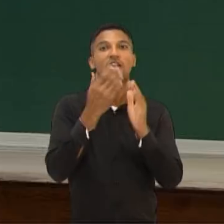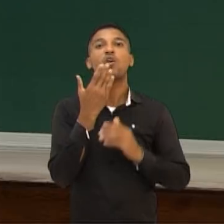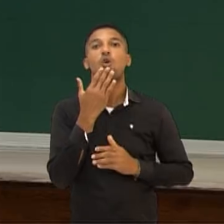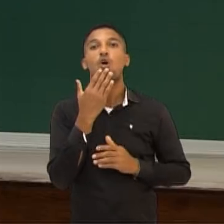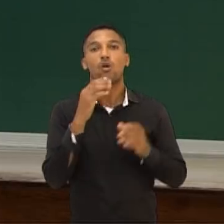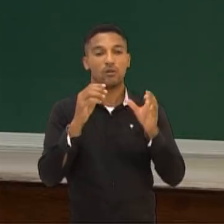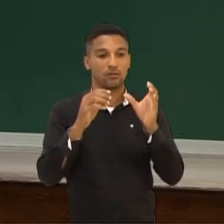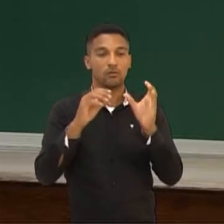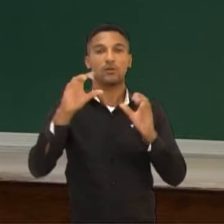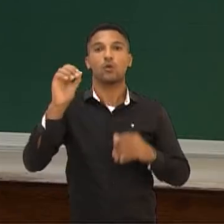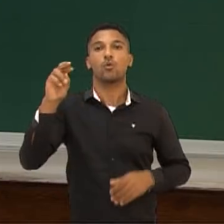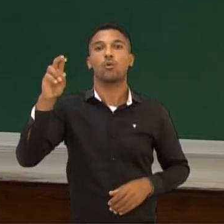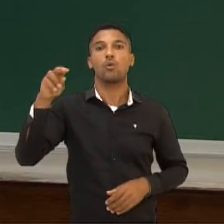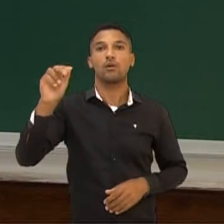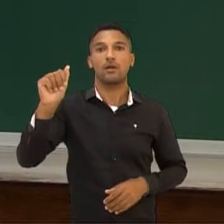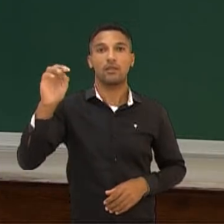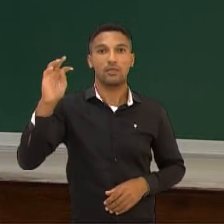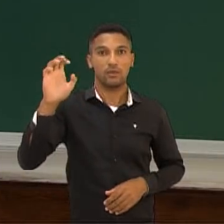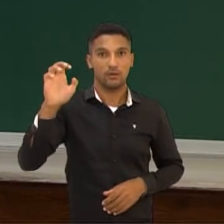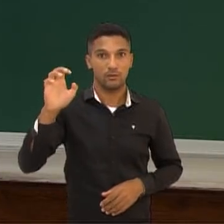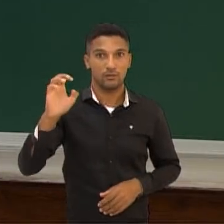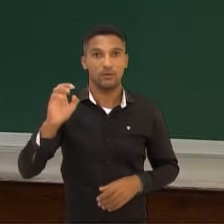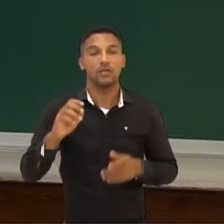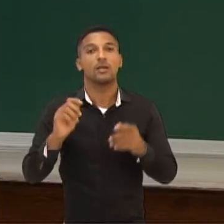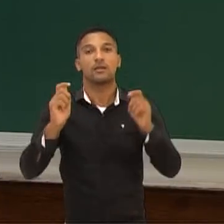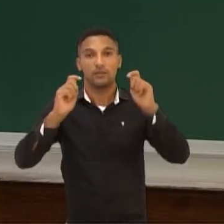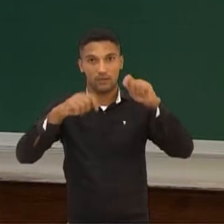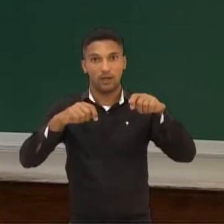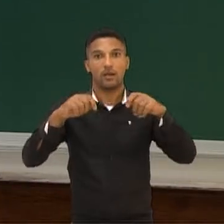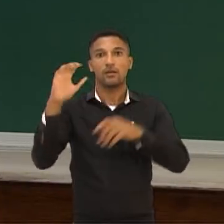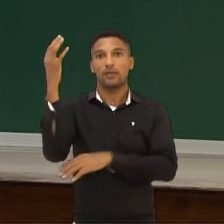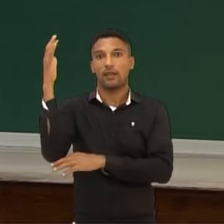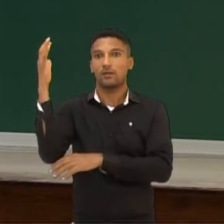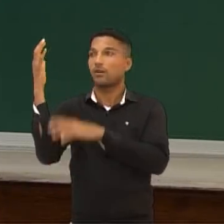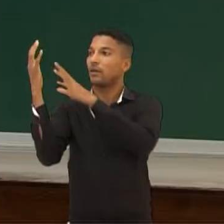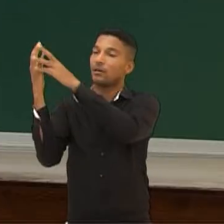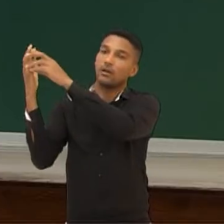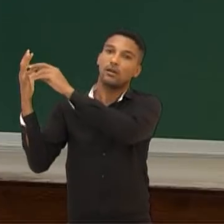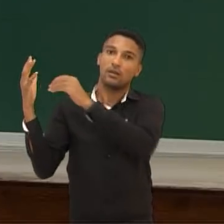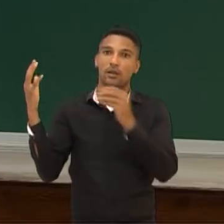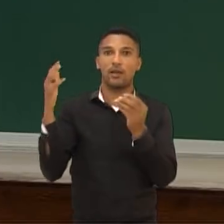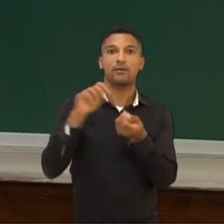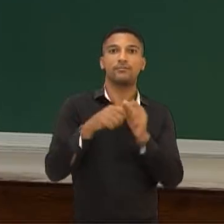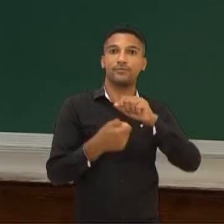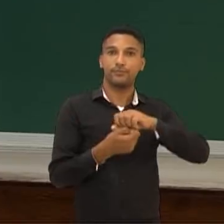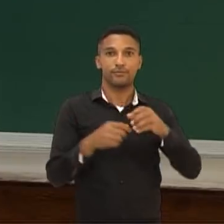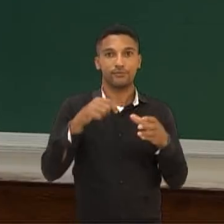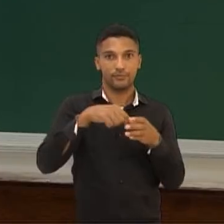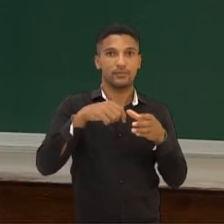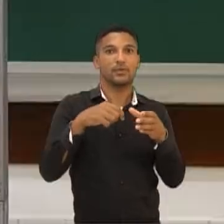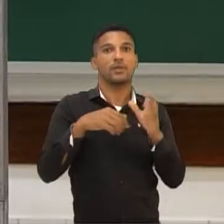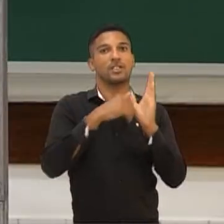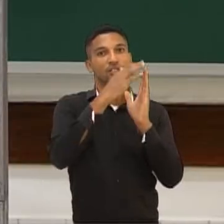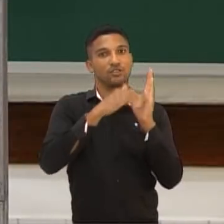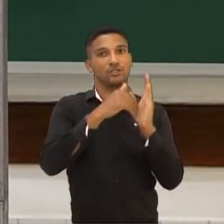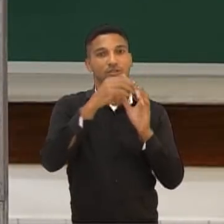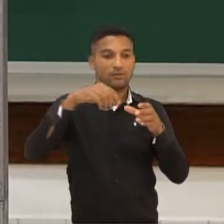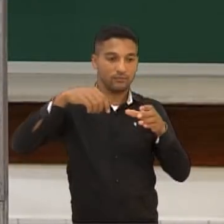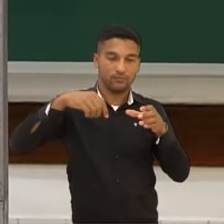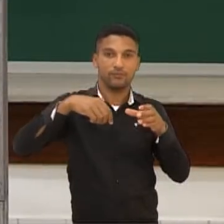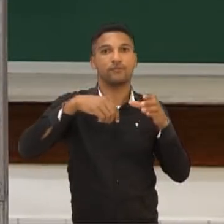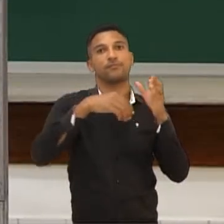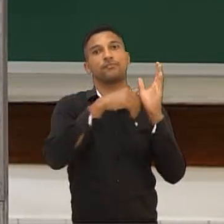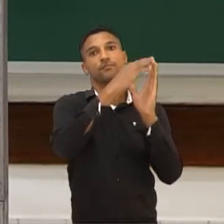Então, os pigmentos são essas substâncias que a gente pode tirar da natureza ou não, né? Pode ser elementos químicos, que vão dar